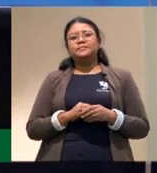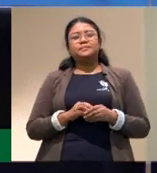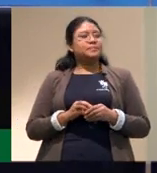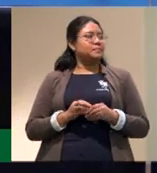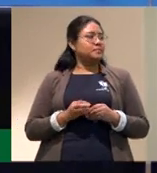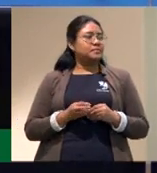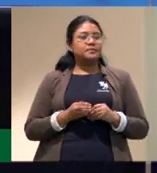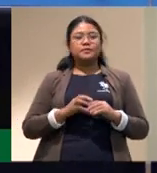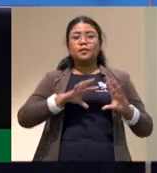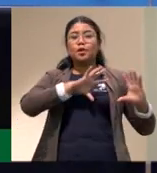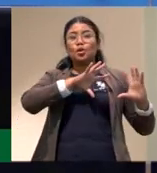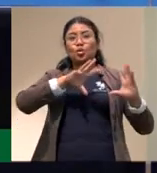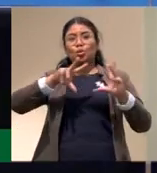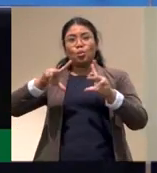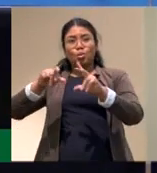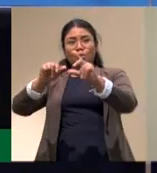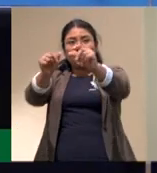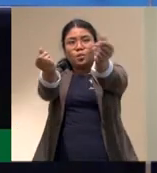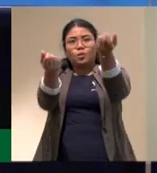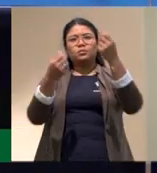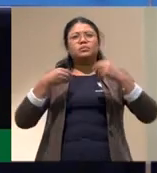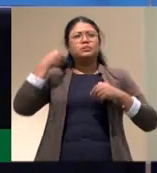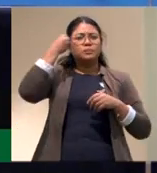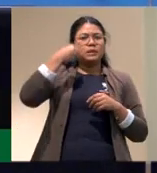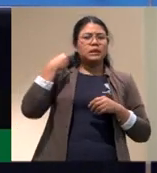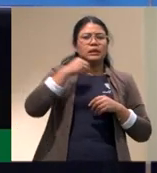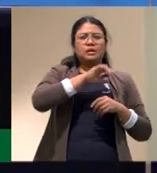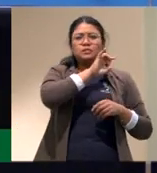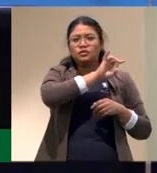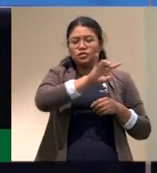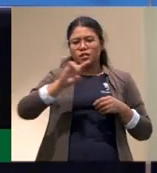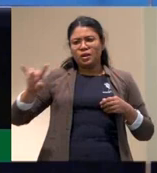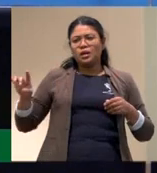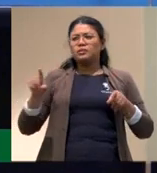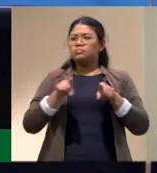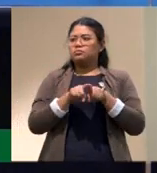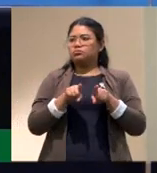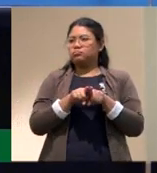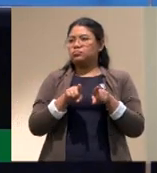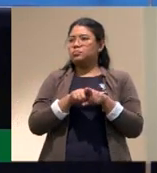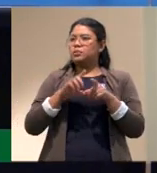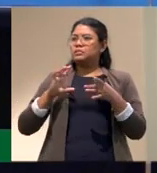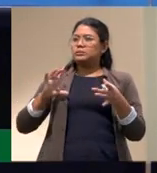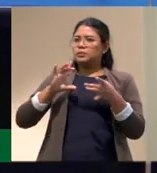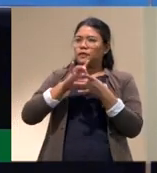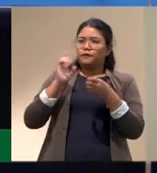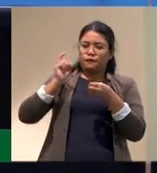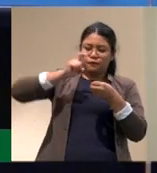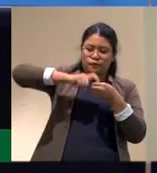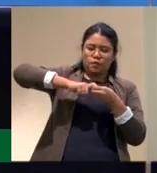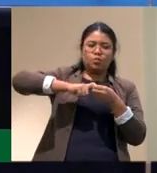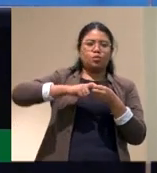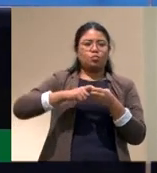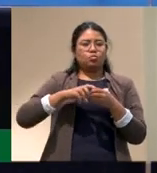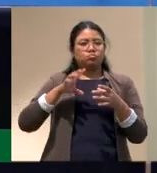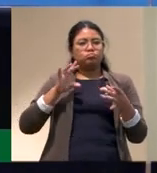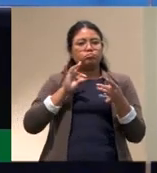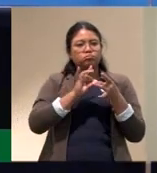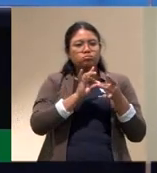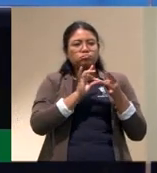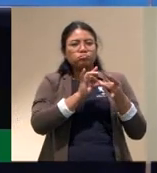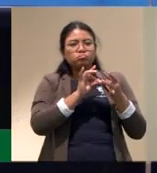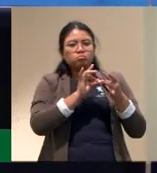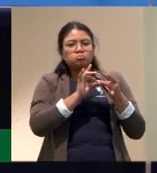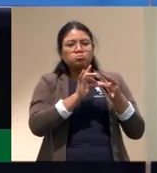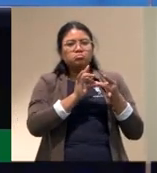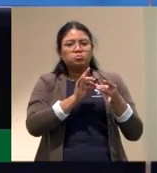todo o adensamento da sua experiência e, inclusive, muito vinculada ao seu pertencimento cultural